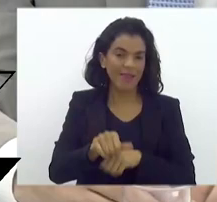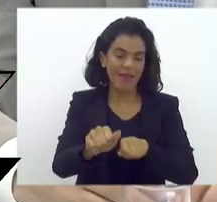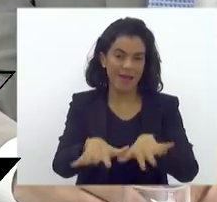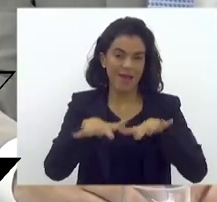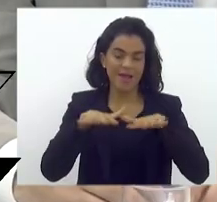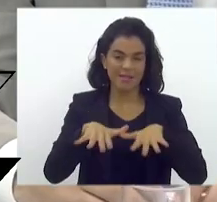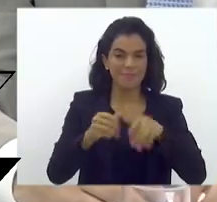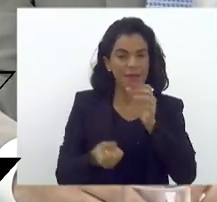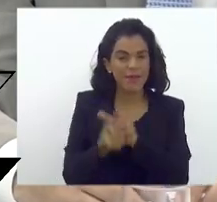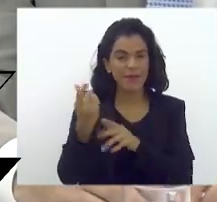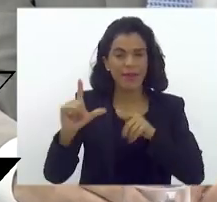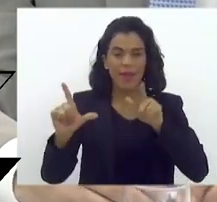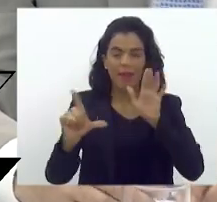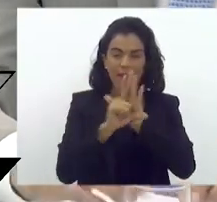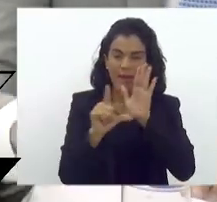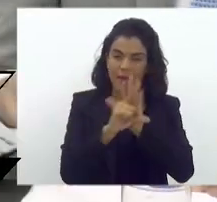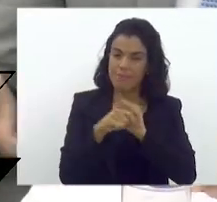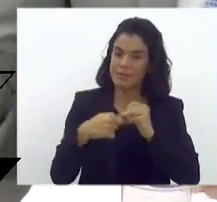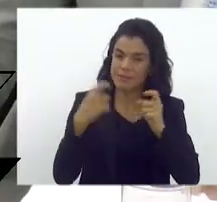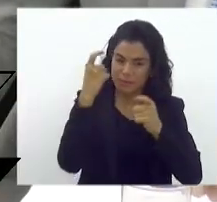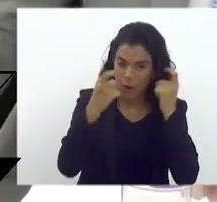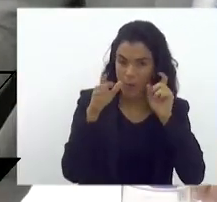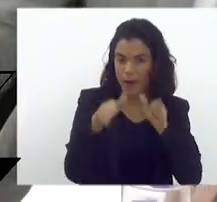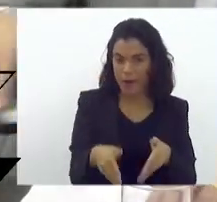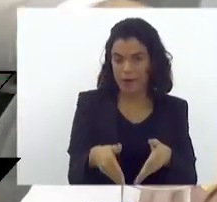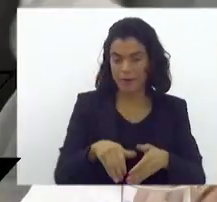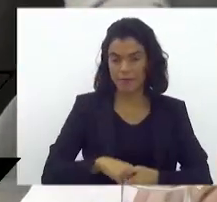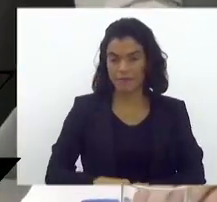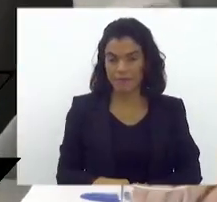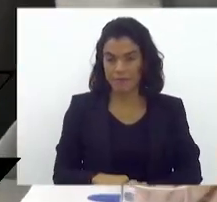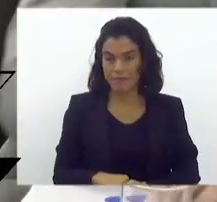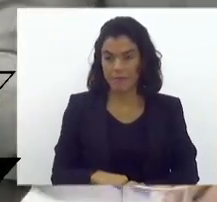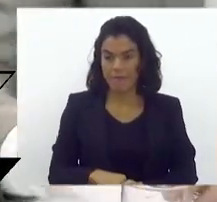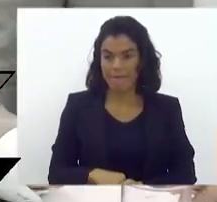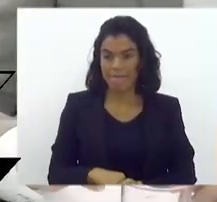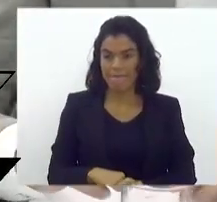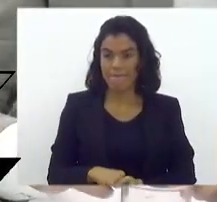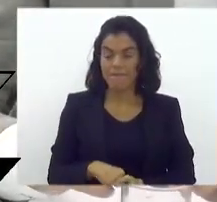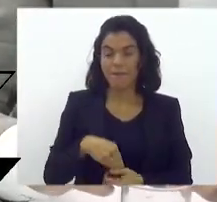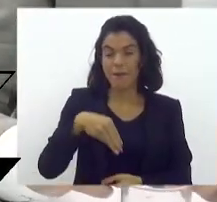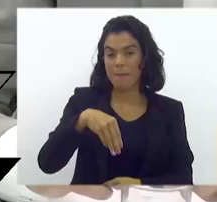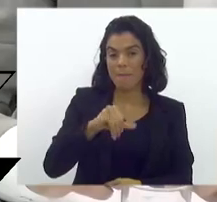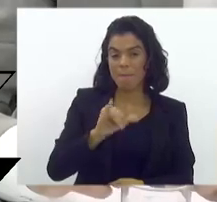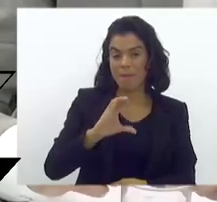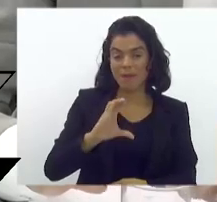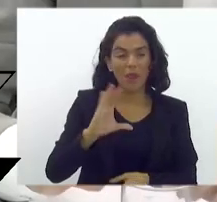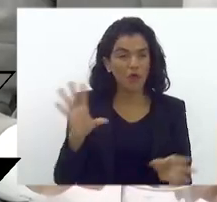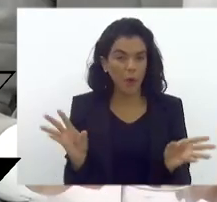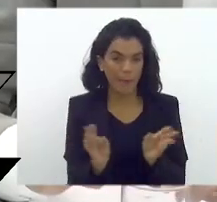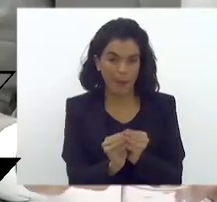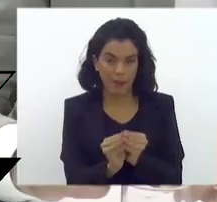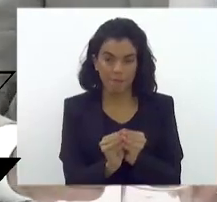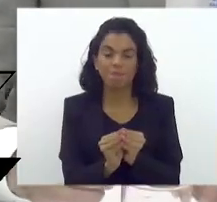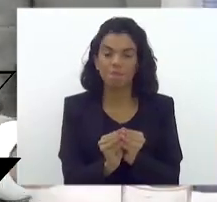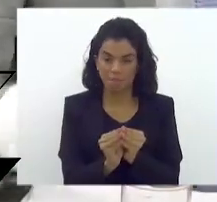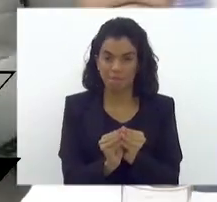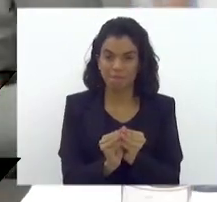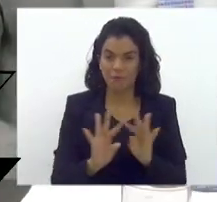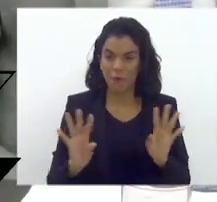posição urgente em relação a isso. Deputado Carlos Mink. No mesmo, eu serei breve, porque fui